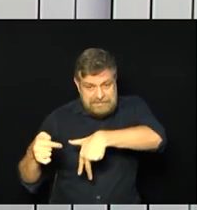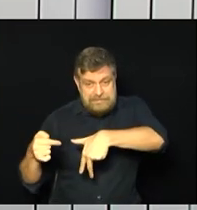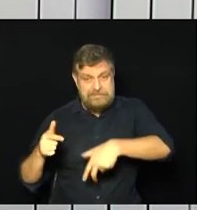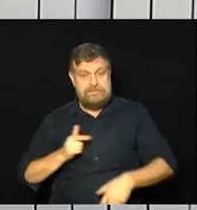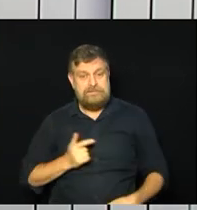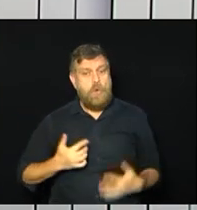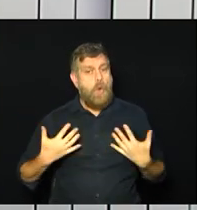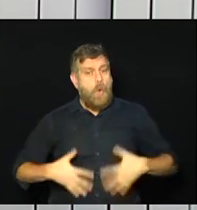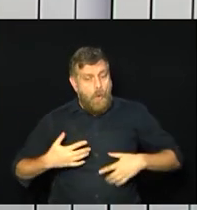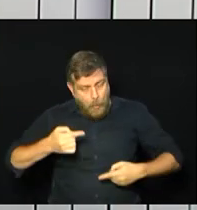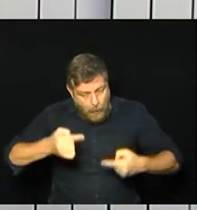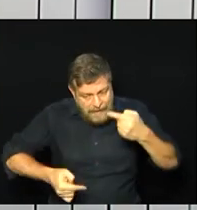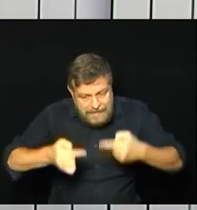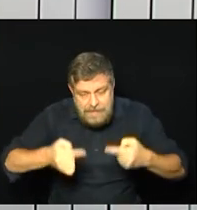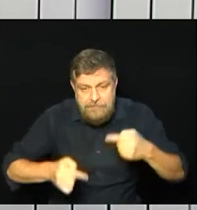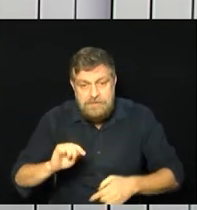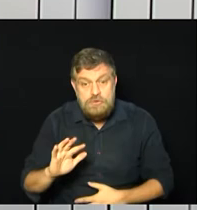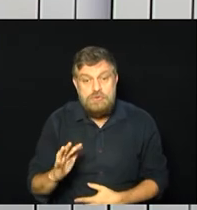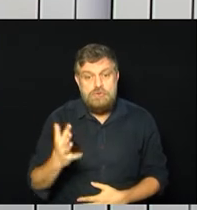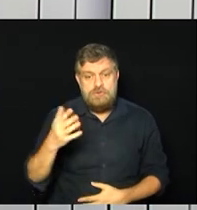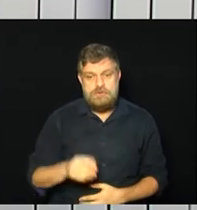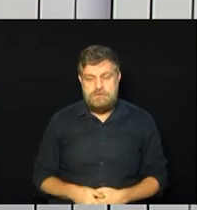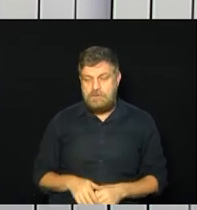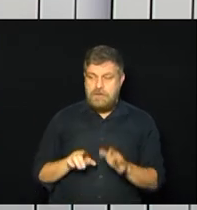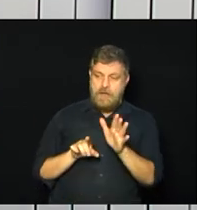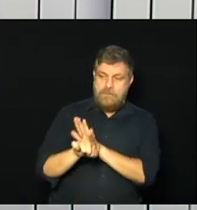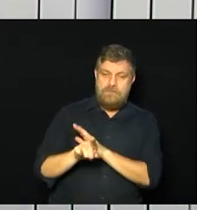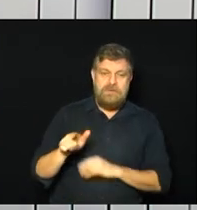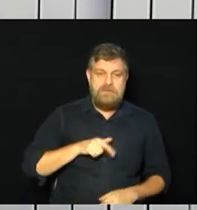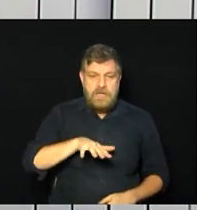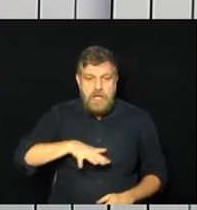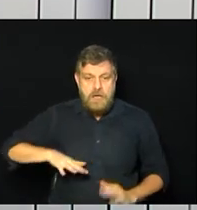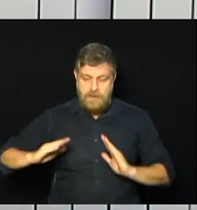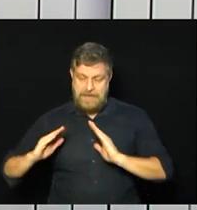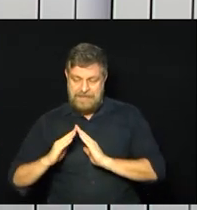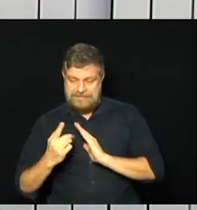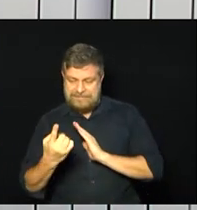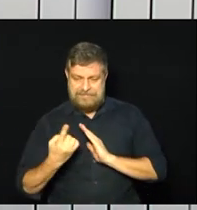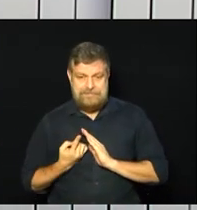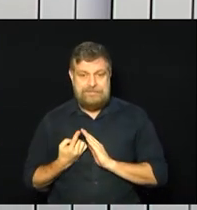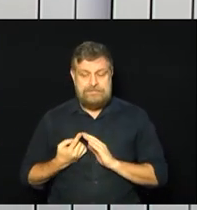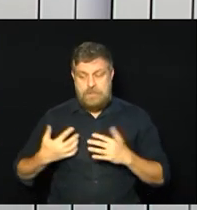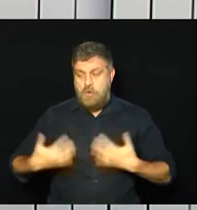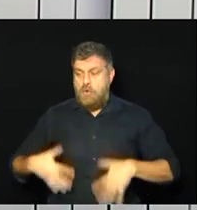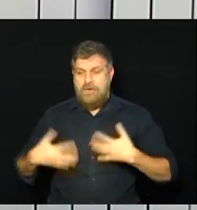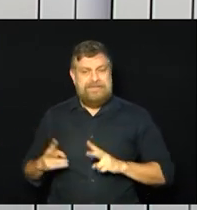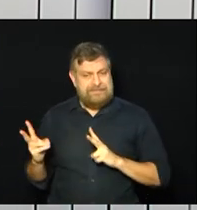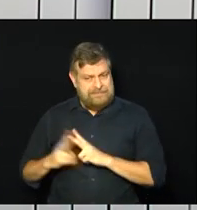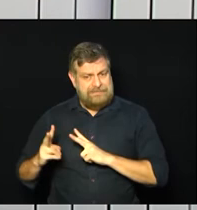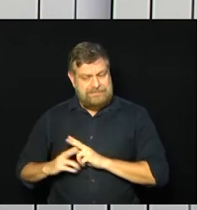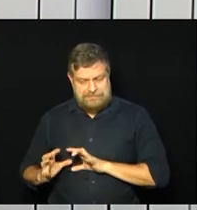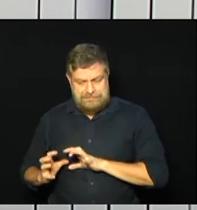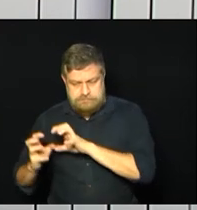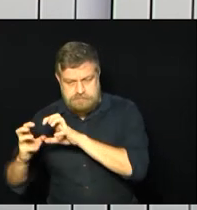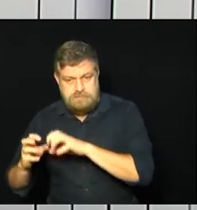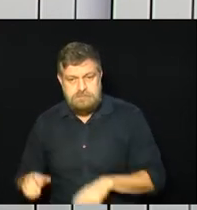criaram-se muitos debates. E aí você tem, então, um ambiente, muitas vezes, de tensão, de brigas.